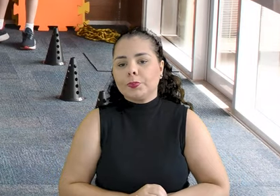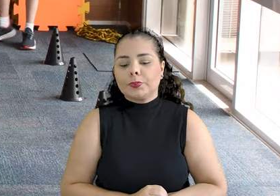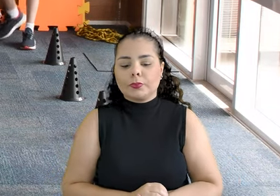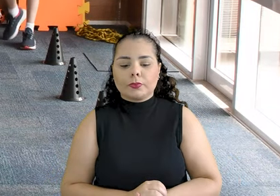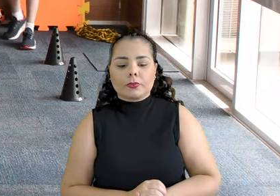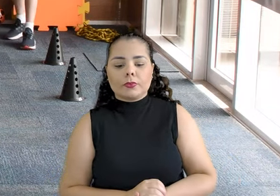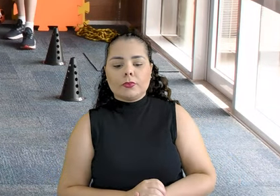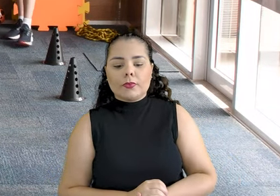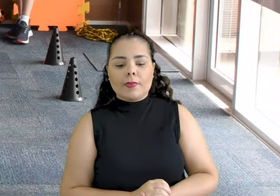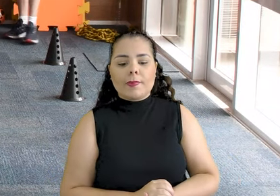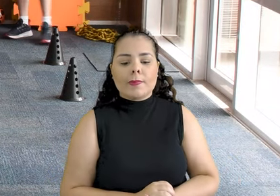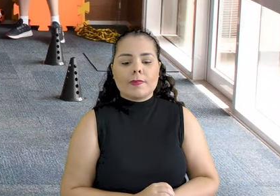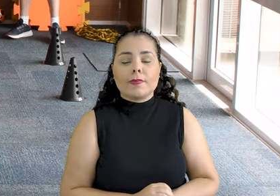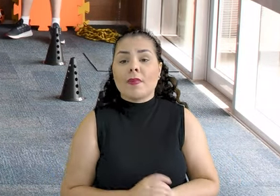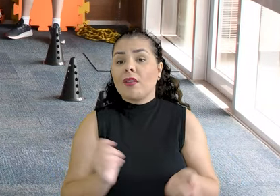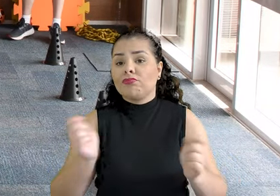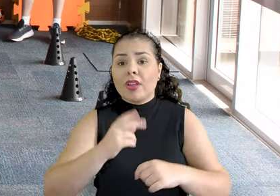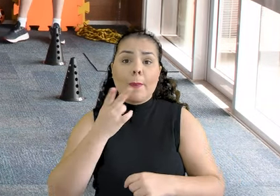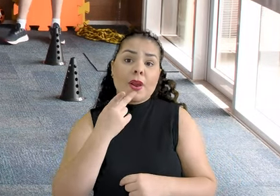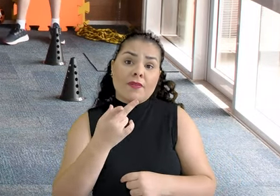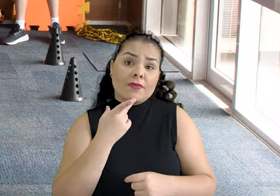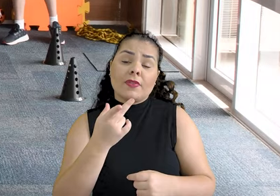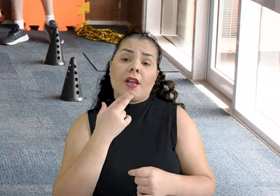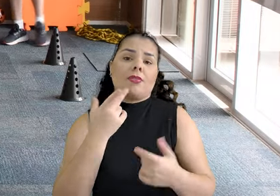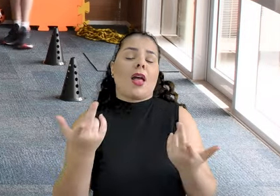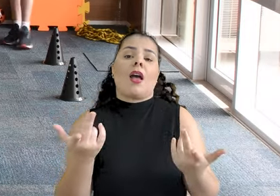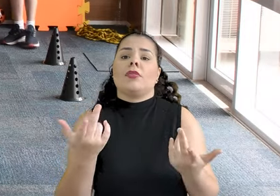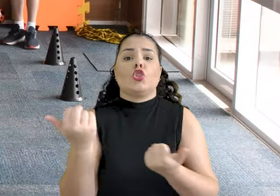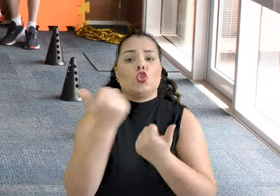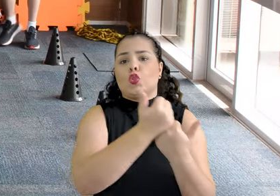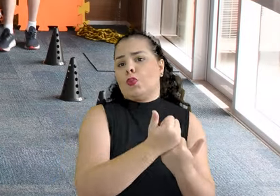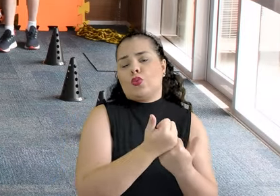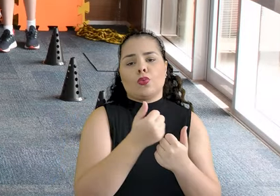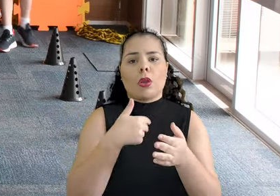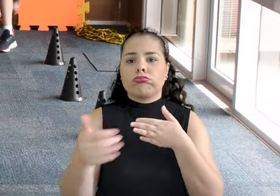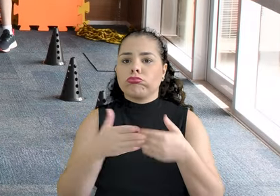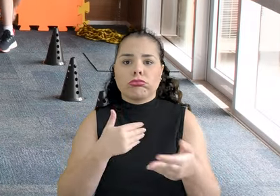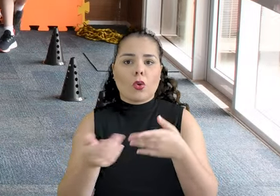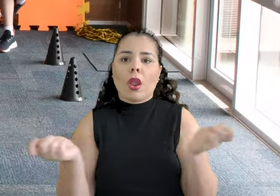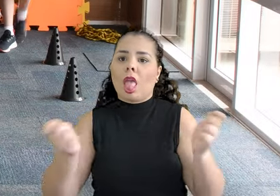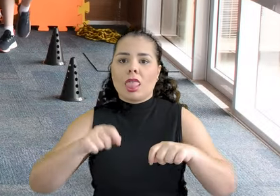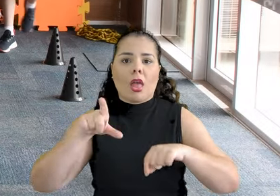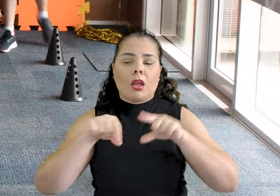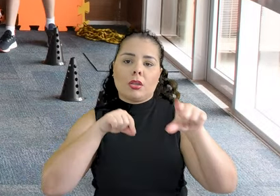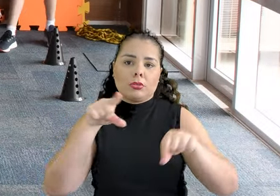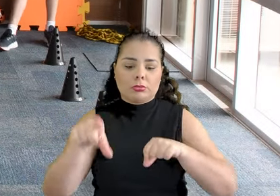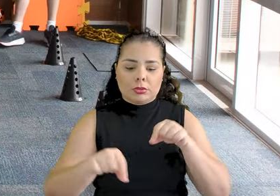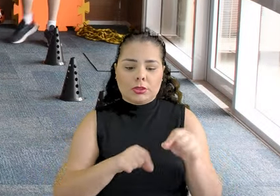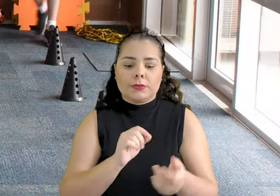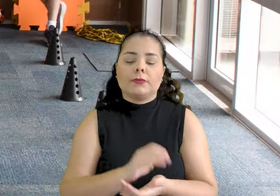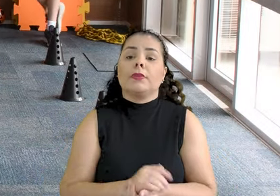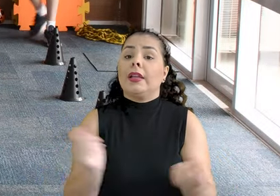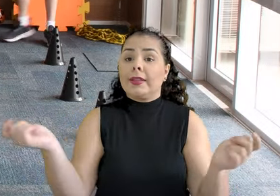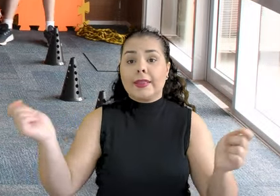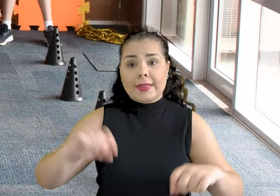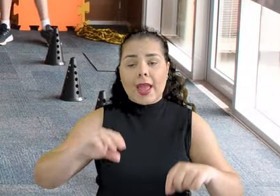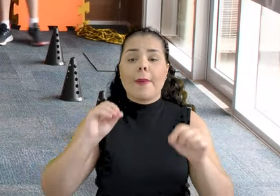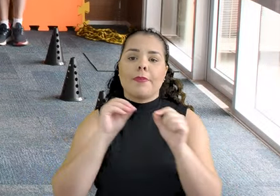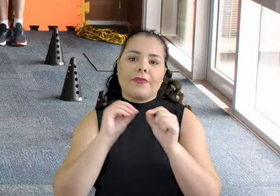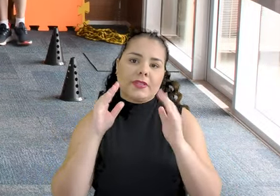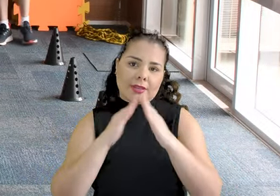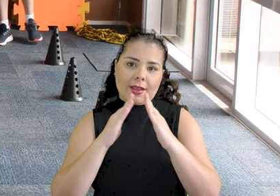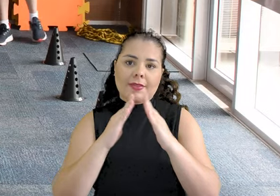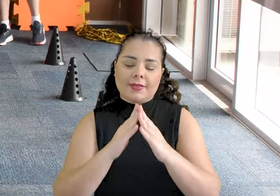verdade. Ó, esse é aquele que a gente vai. Digue, joy, babó. Tá bom? E aí vai voltar